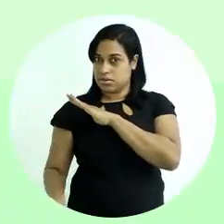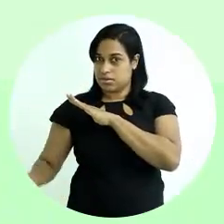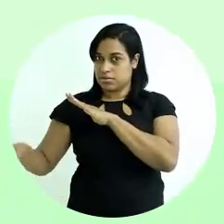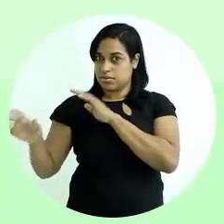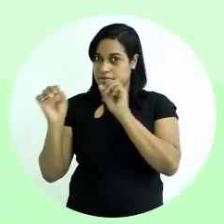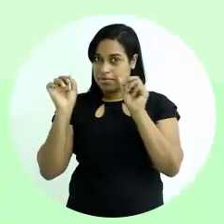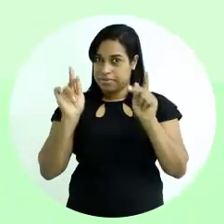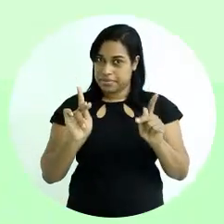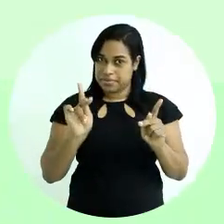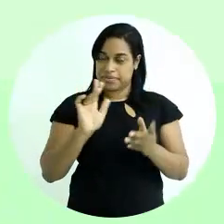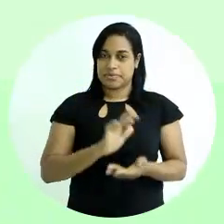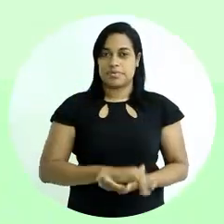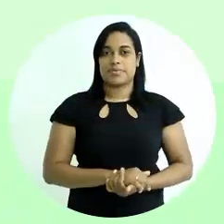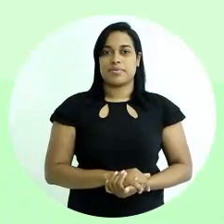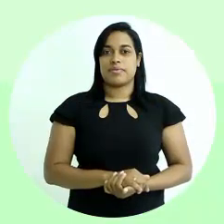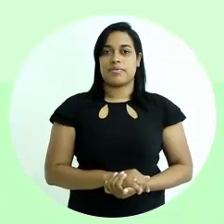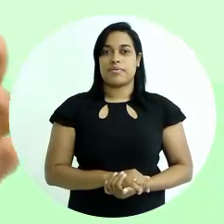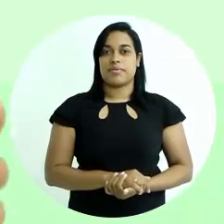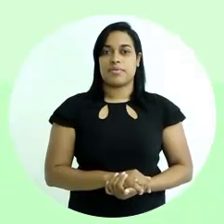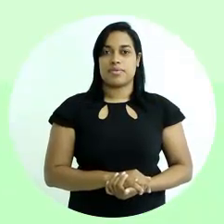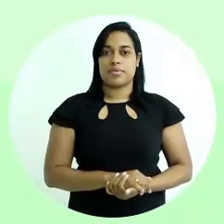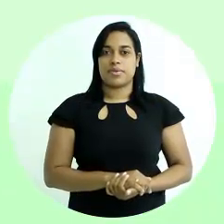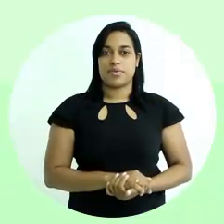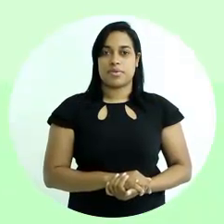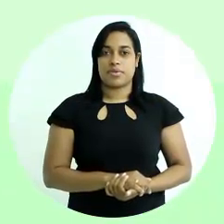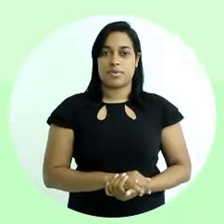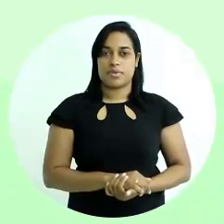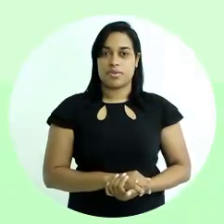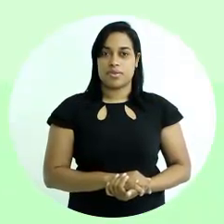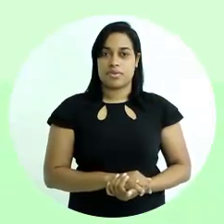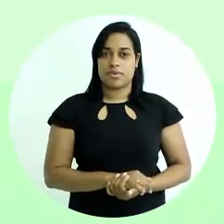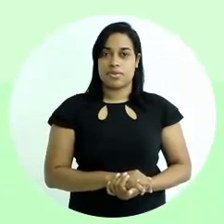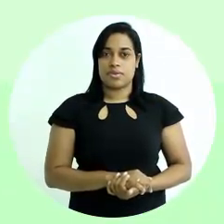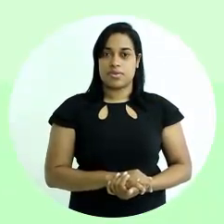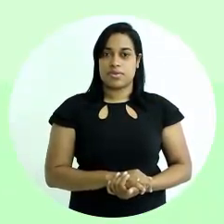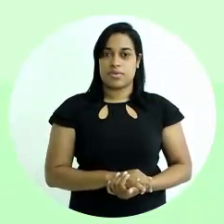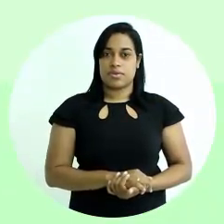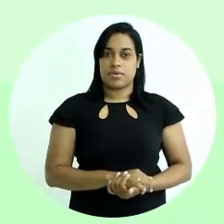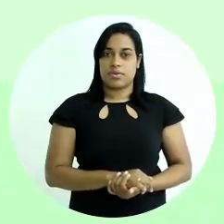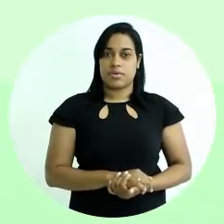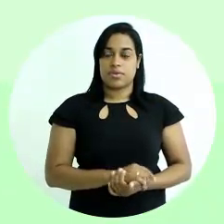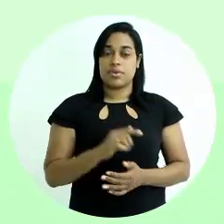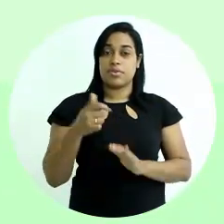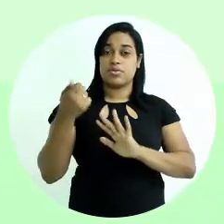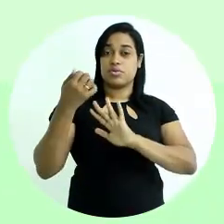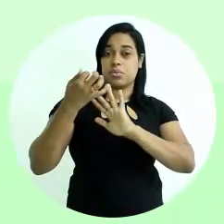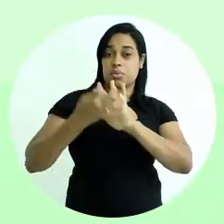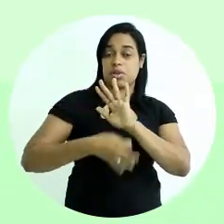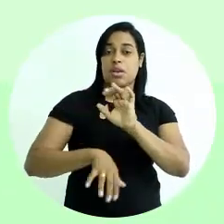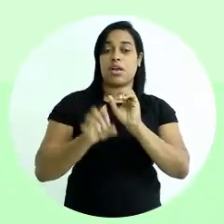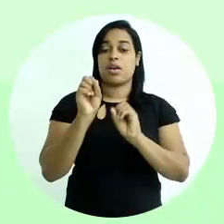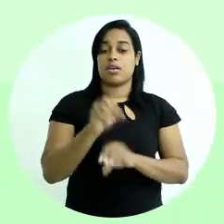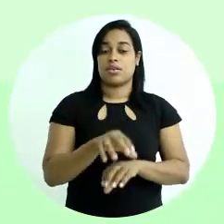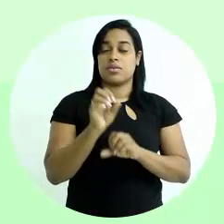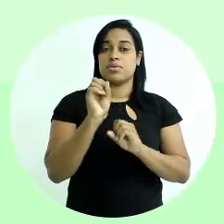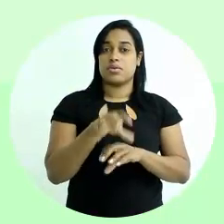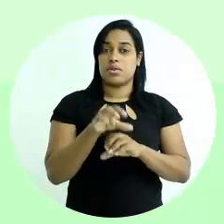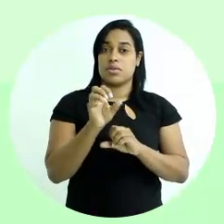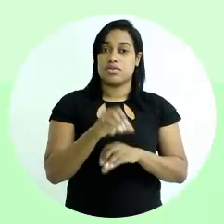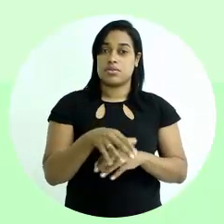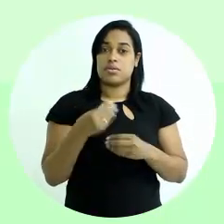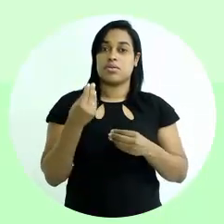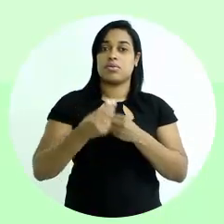criança então nesse ponto ela trata a educação